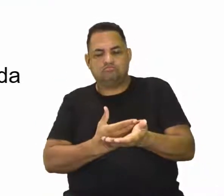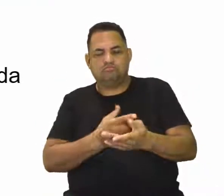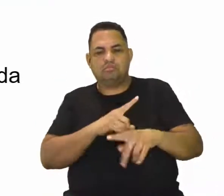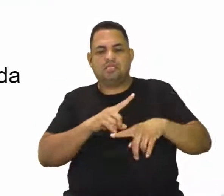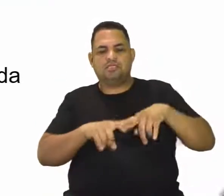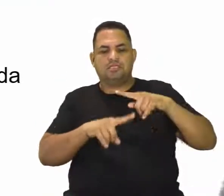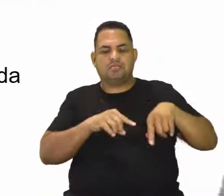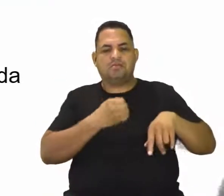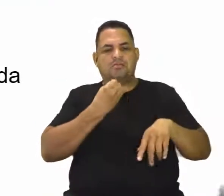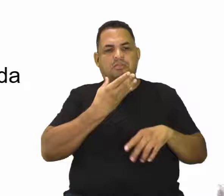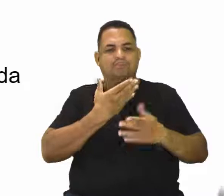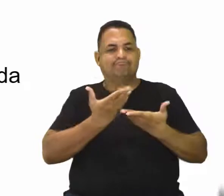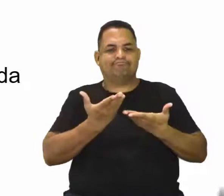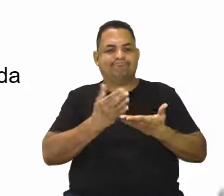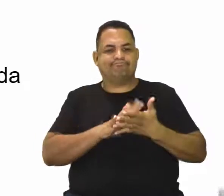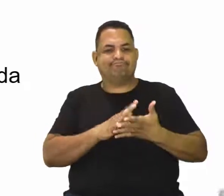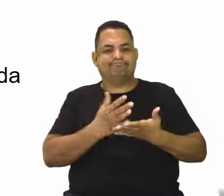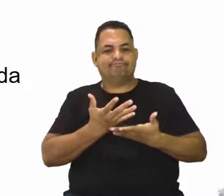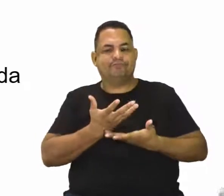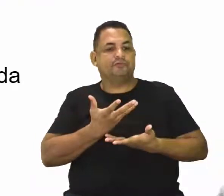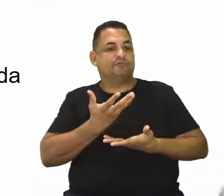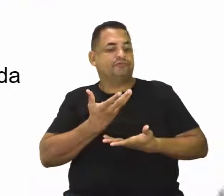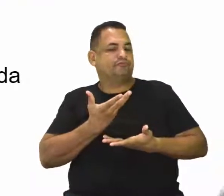boa, tu não vai mais abrir mão.